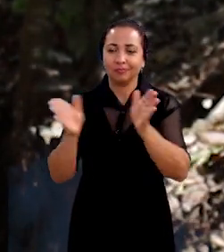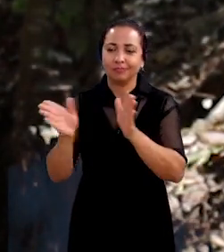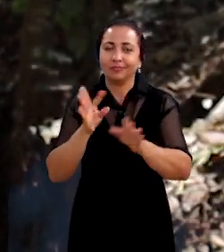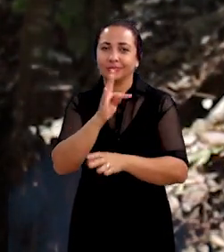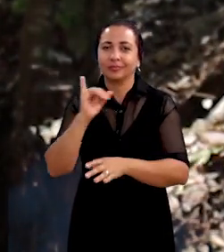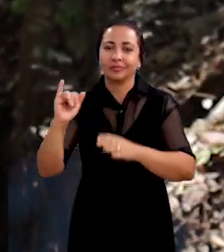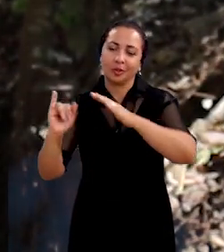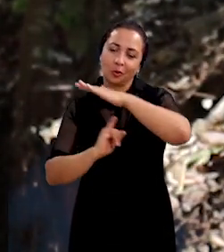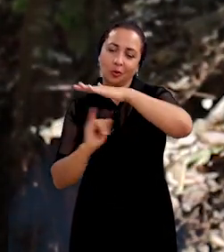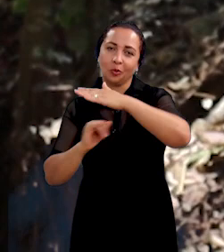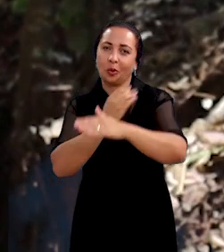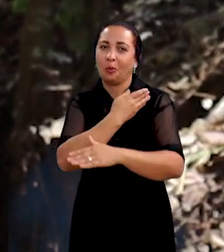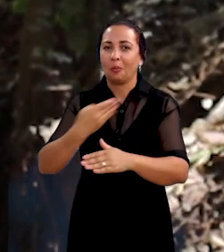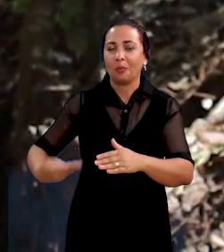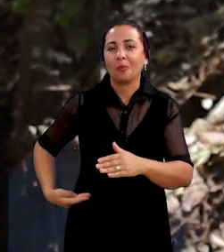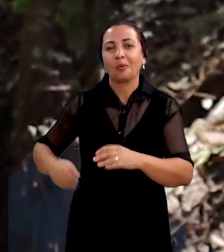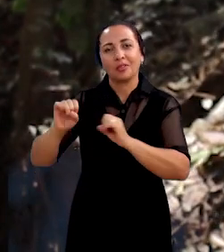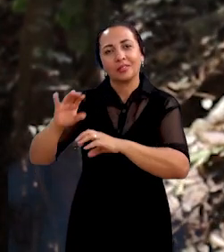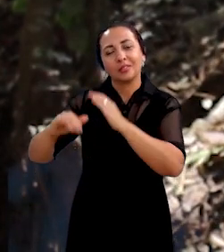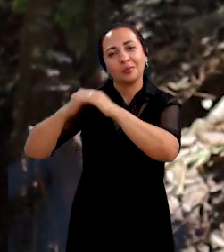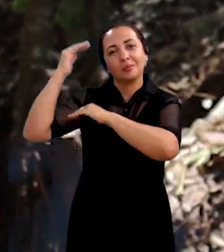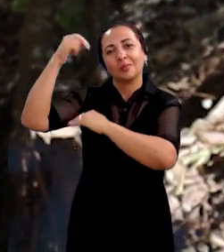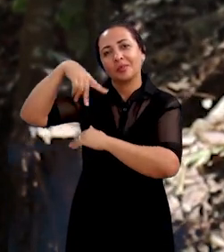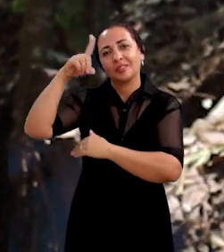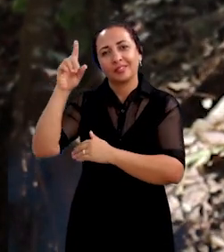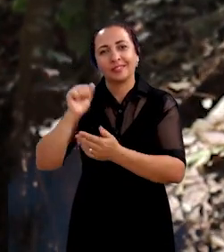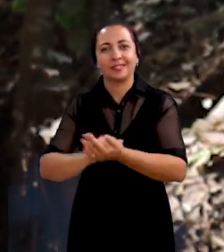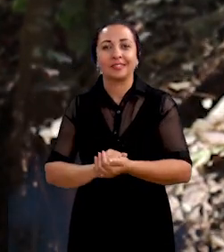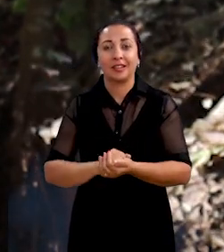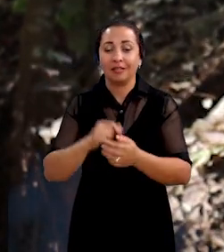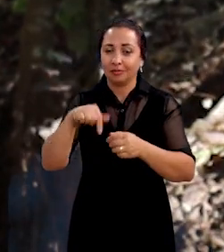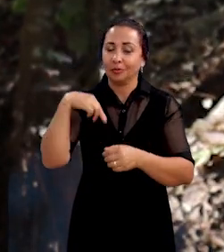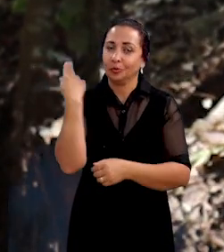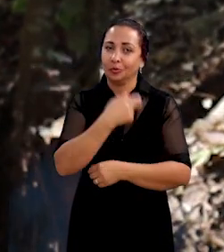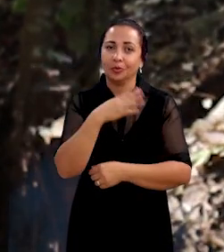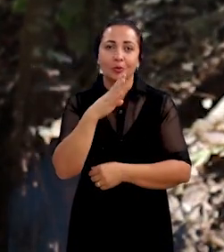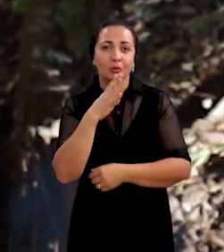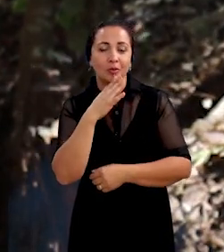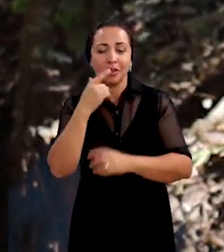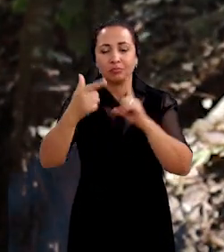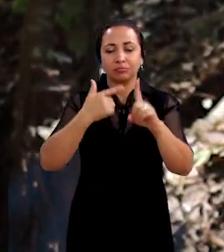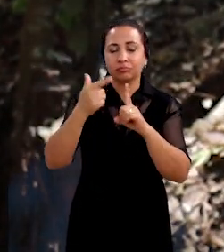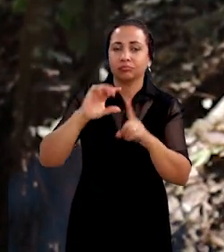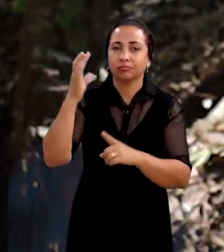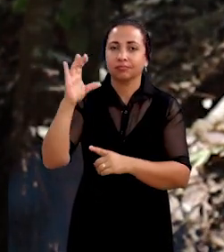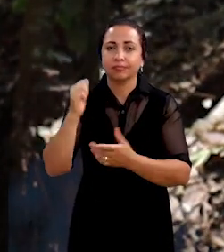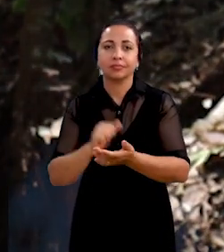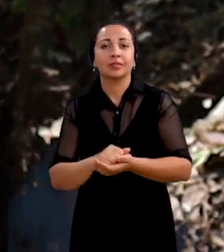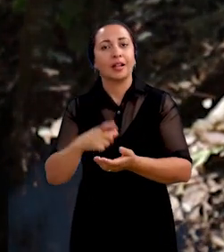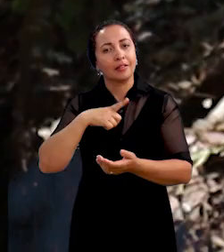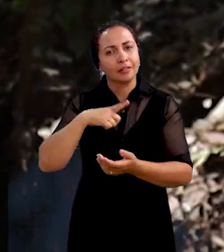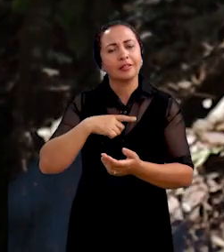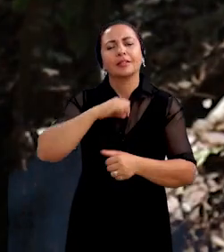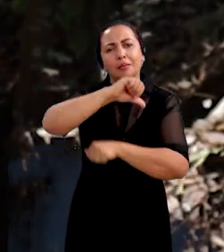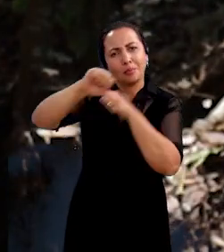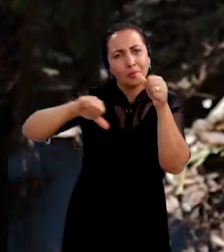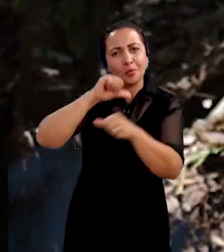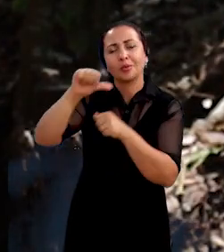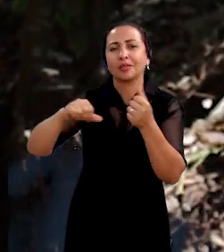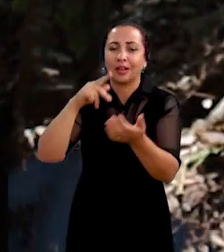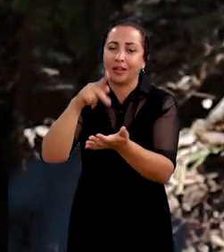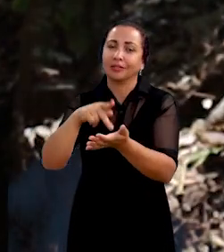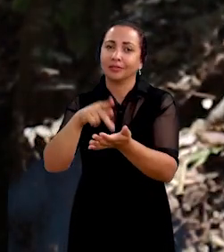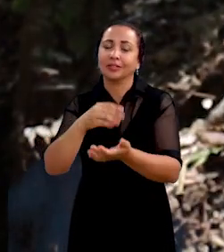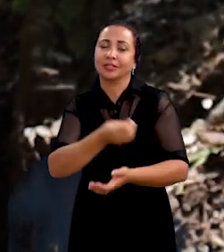entre TVs e instituições públicas de ensino superior nordestinas. Aqui a gente conhece as produções científicas que têm